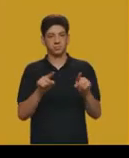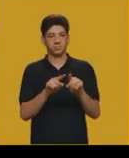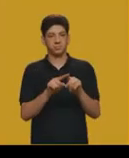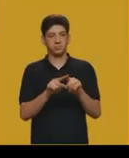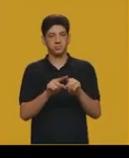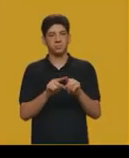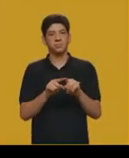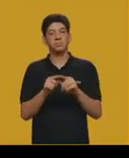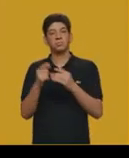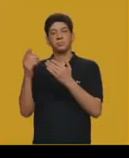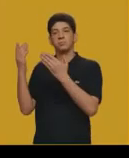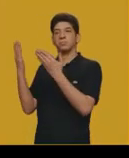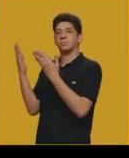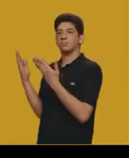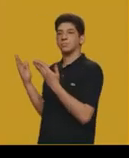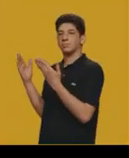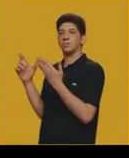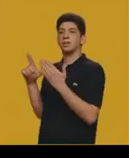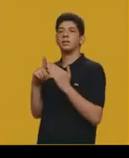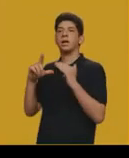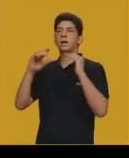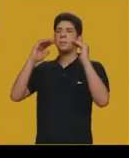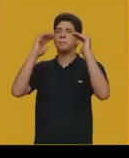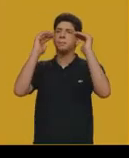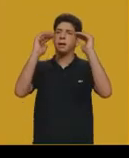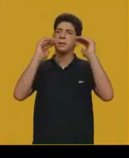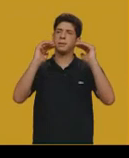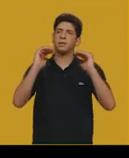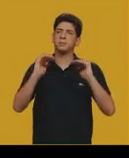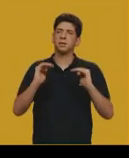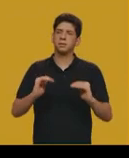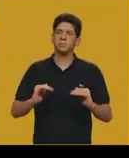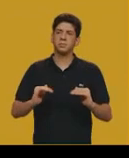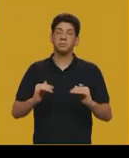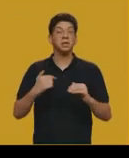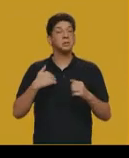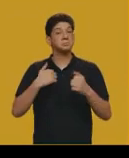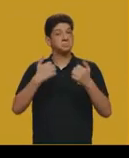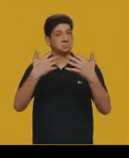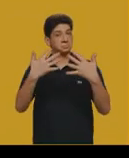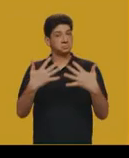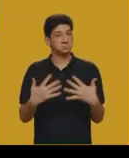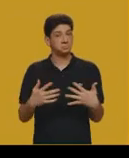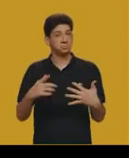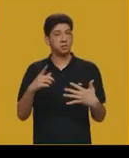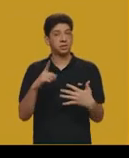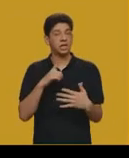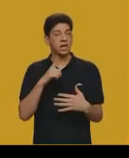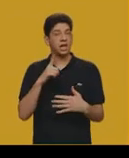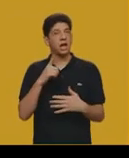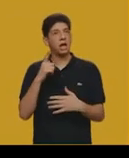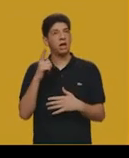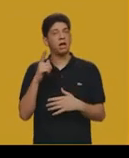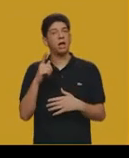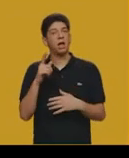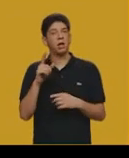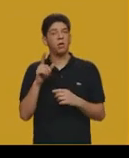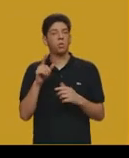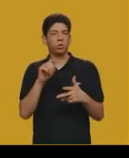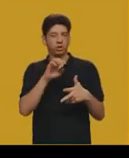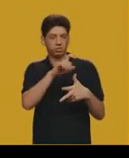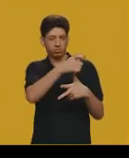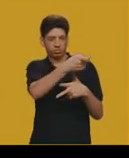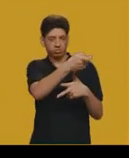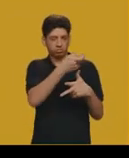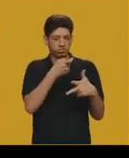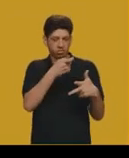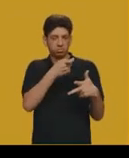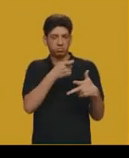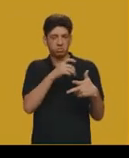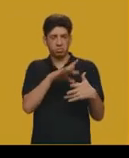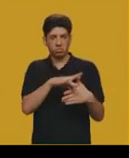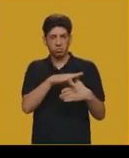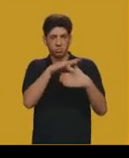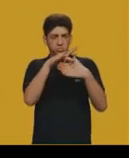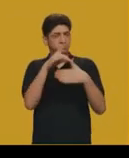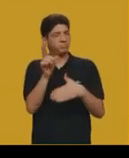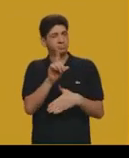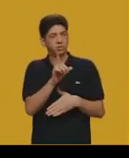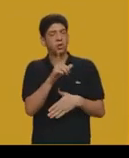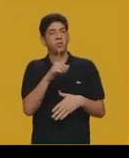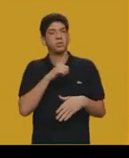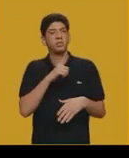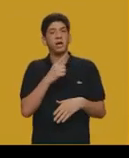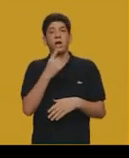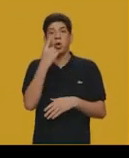a estrutura toda, né? Que a gente, igual eu falei, a gente tem essa centralidade no líder do executivo, mas não, a gente tem um presidente,